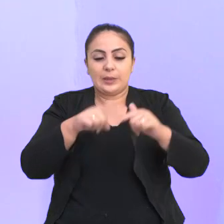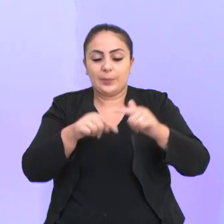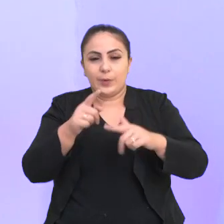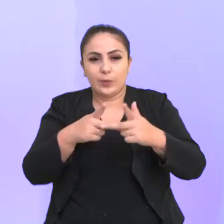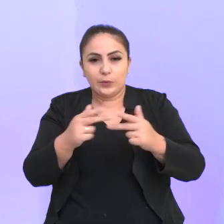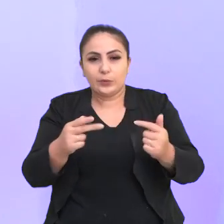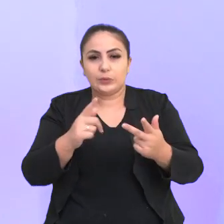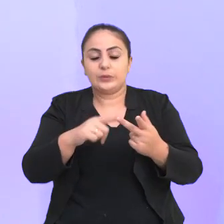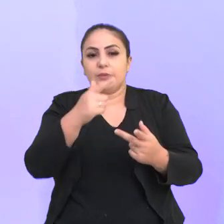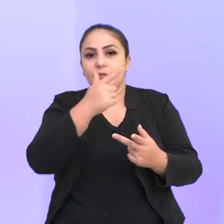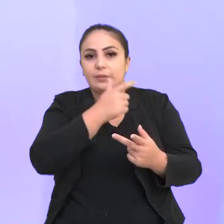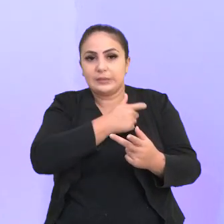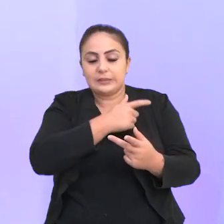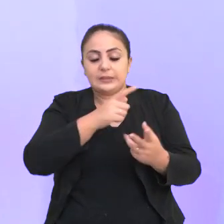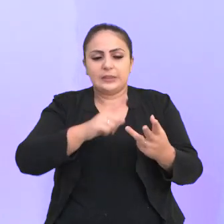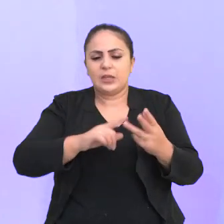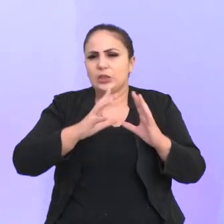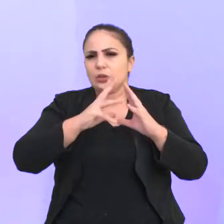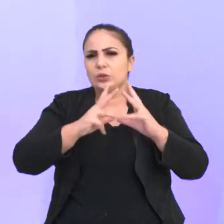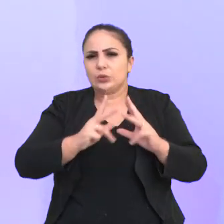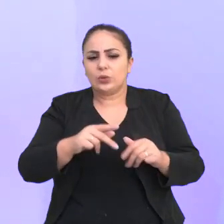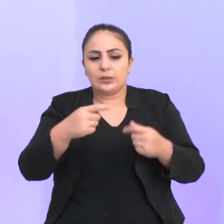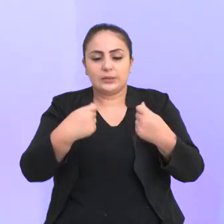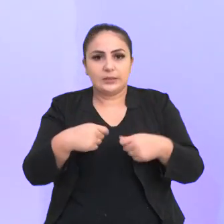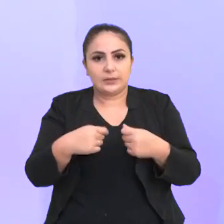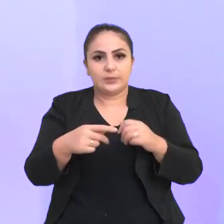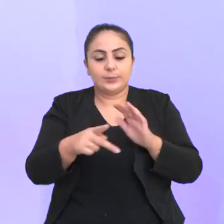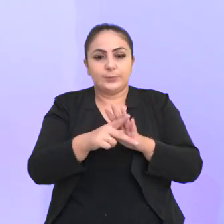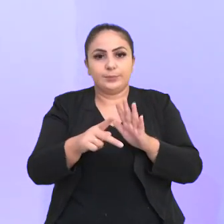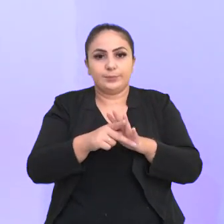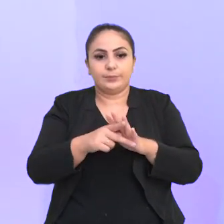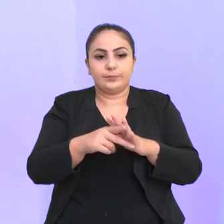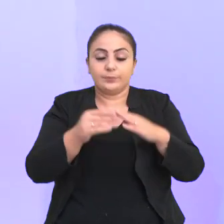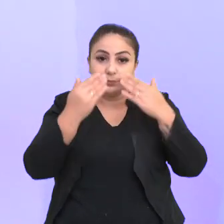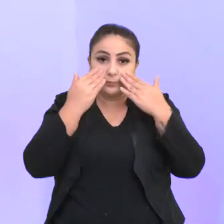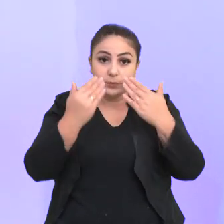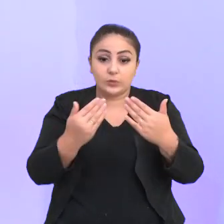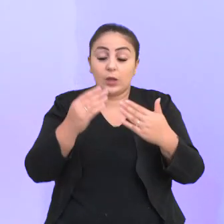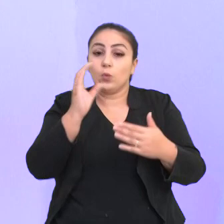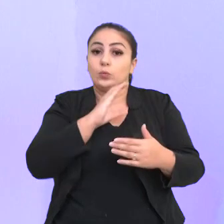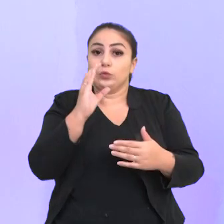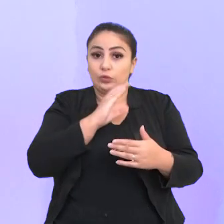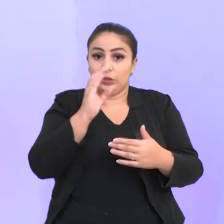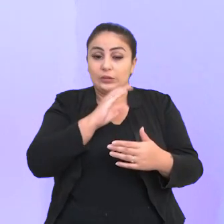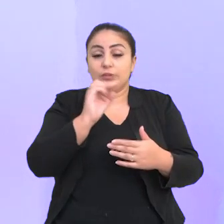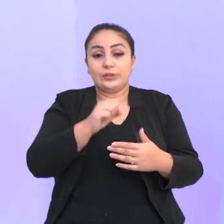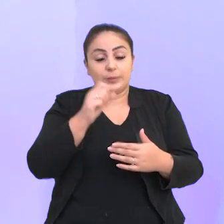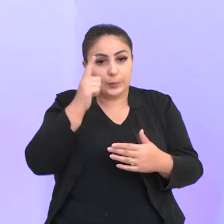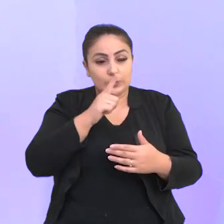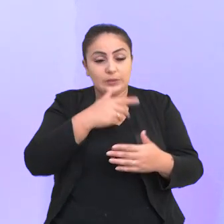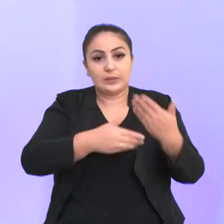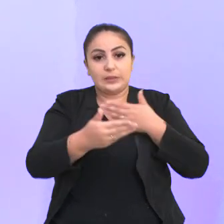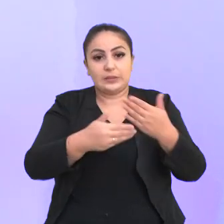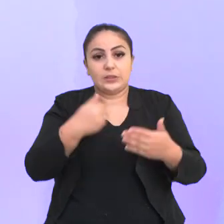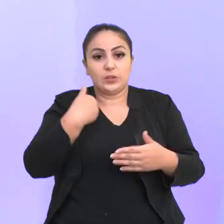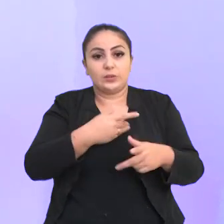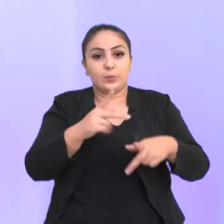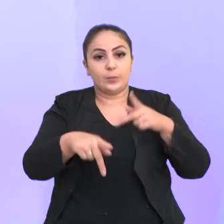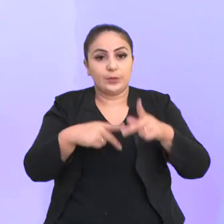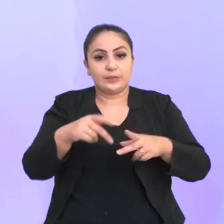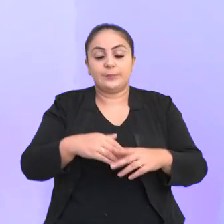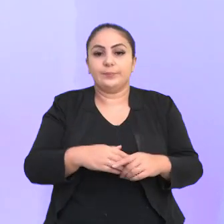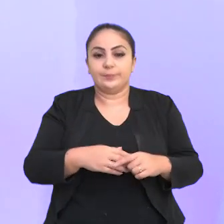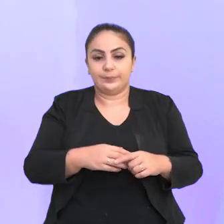de insumos, de vacinas, de todas as necessidades que se apresentarem urgentes para atender a